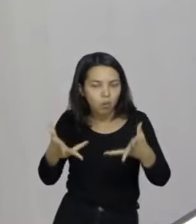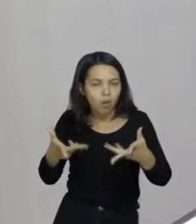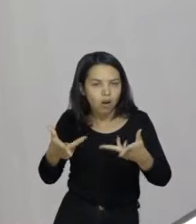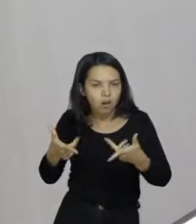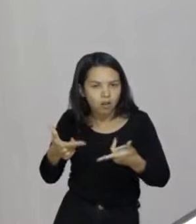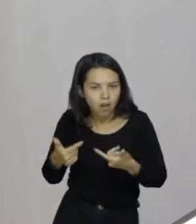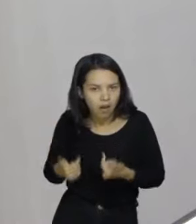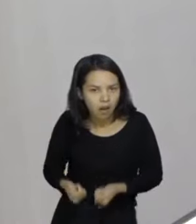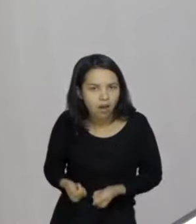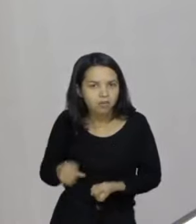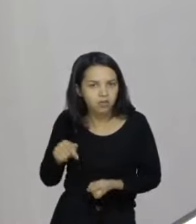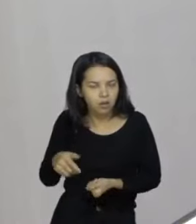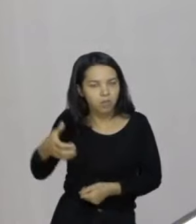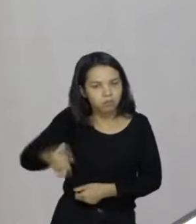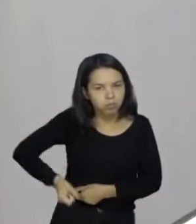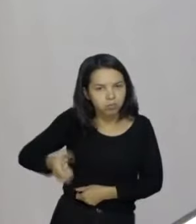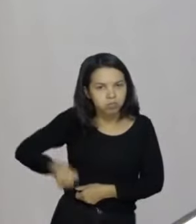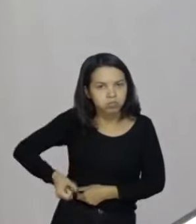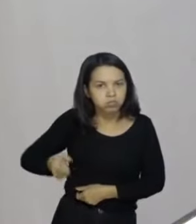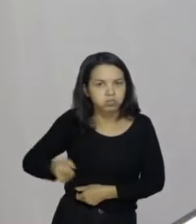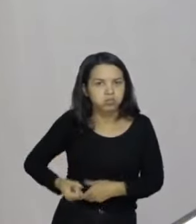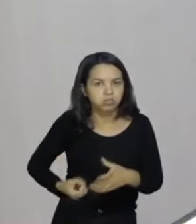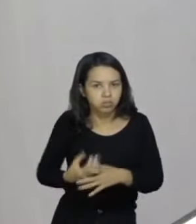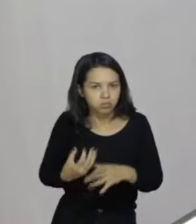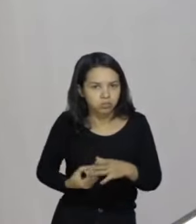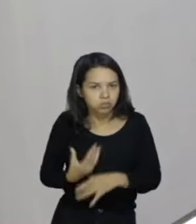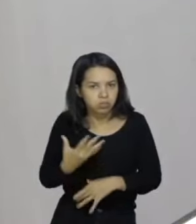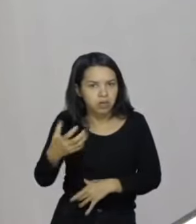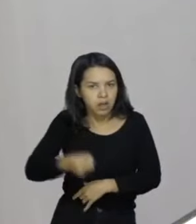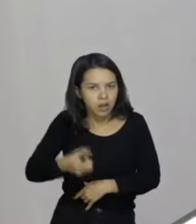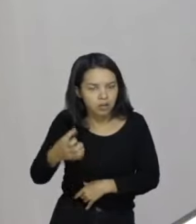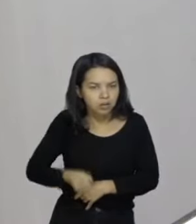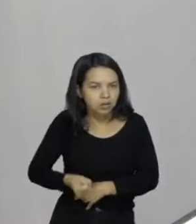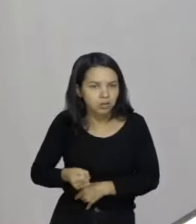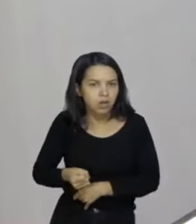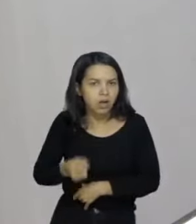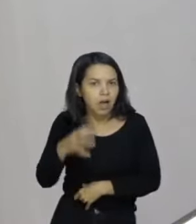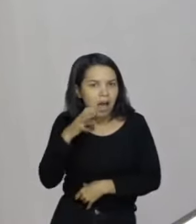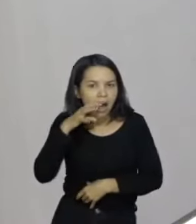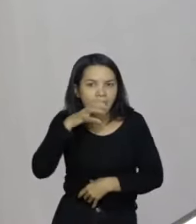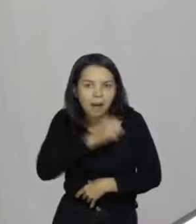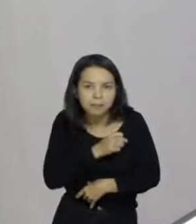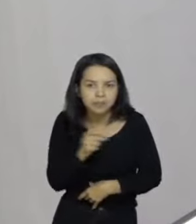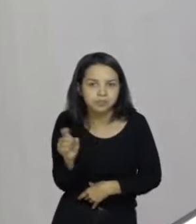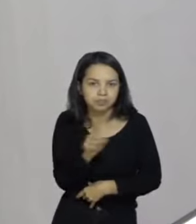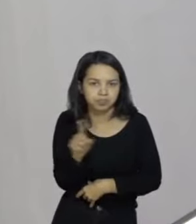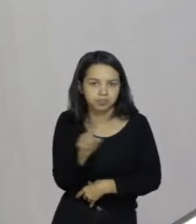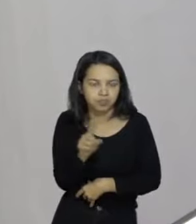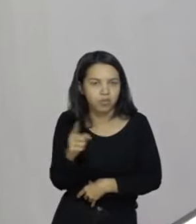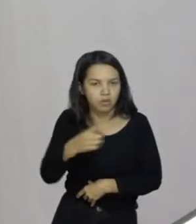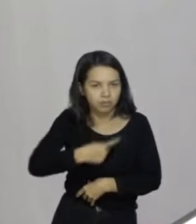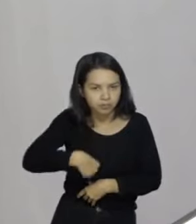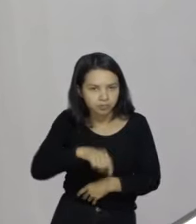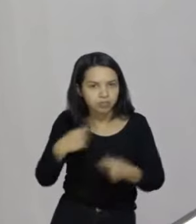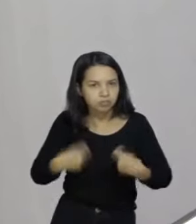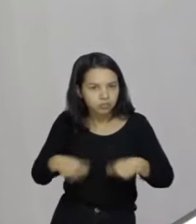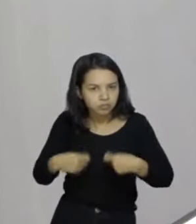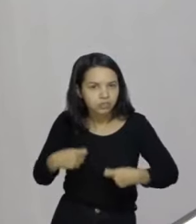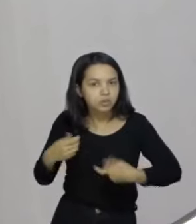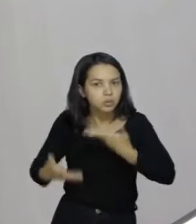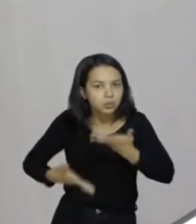venha produzir e produzir Leite isso não se constrói do dia para noite então temos que ter um cuidado muito grande